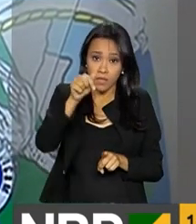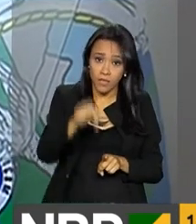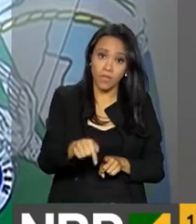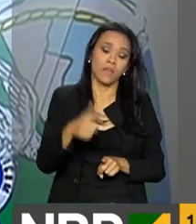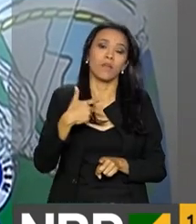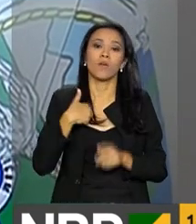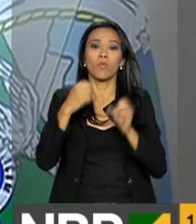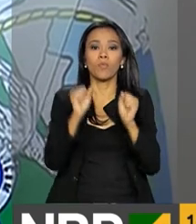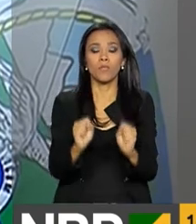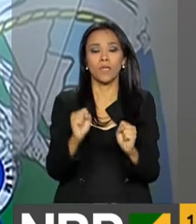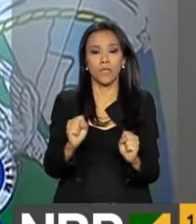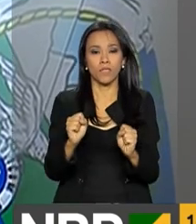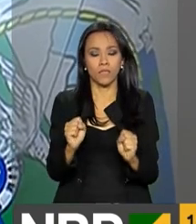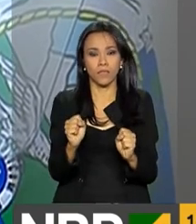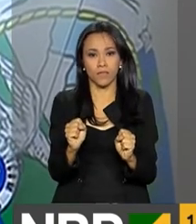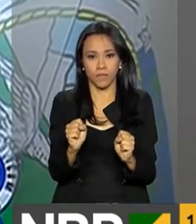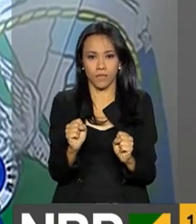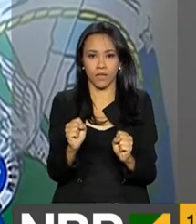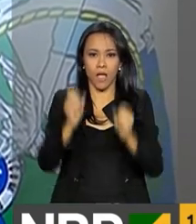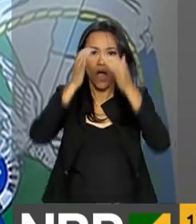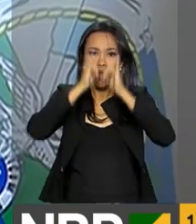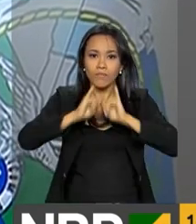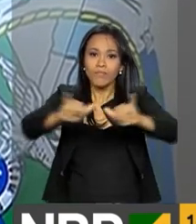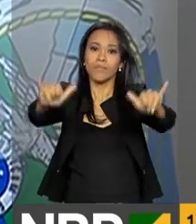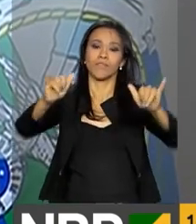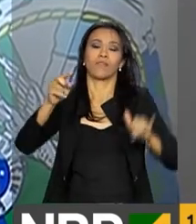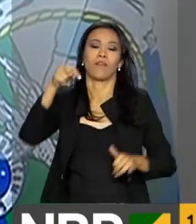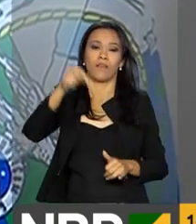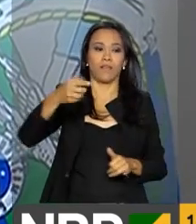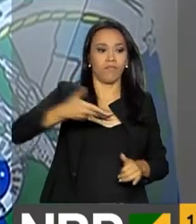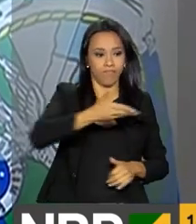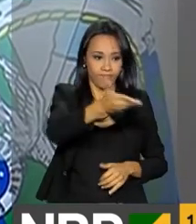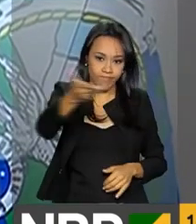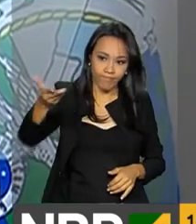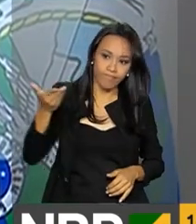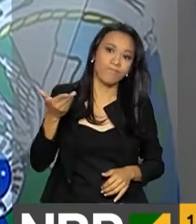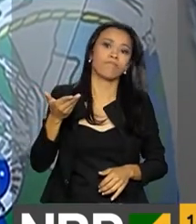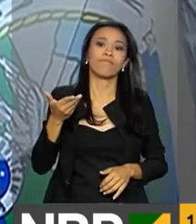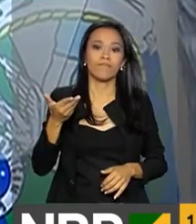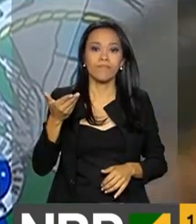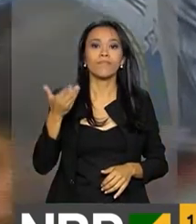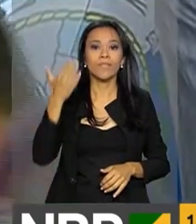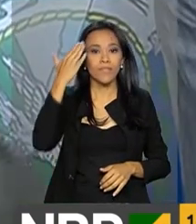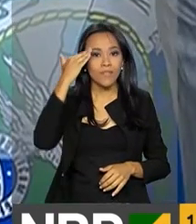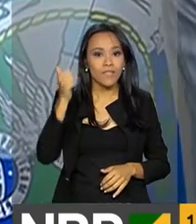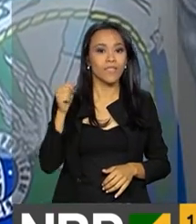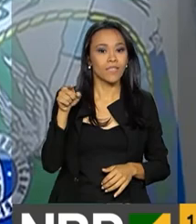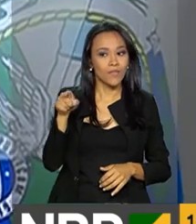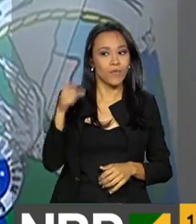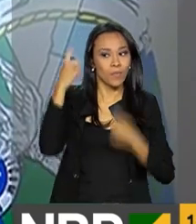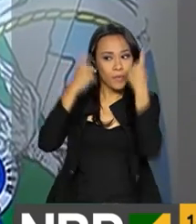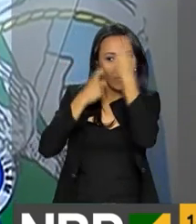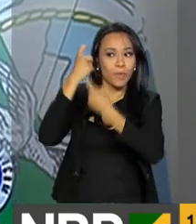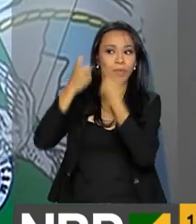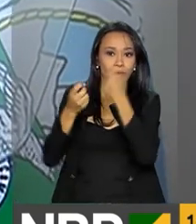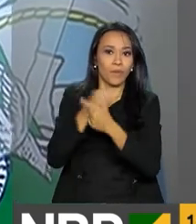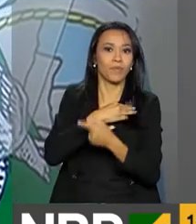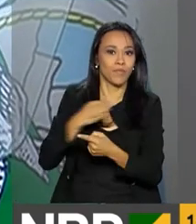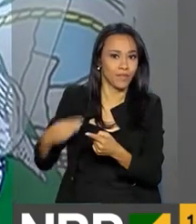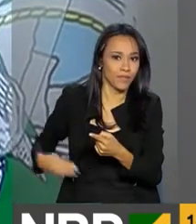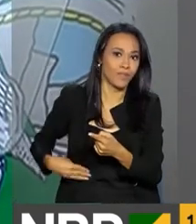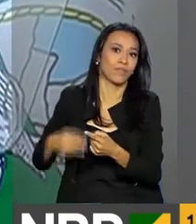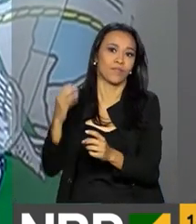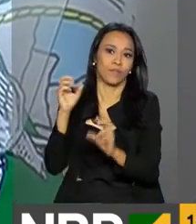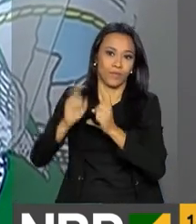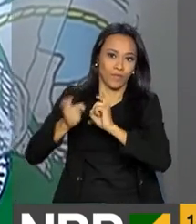eu pudesse fazer esse anúncio aos senhores. Eu sei que vou preocupar o ministro do Planejamento, o ministro da Fazenda,